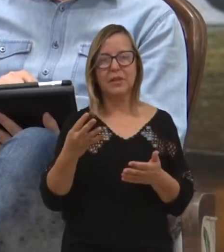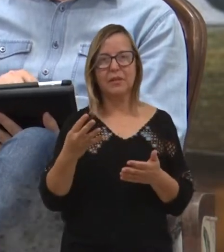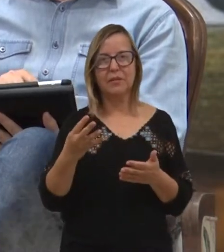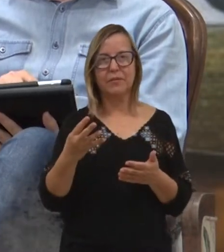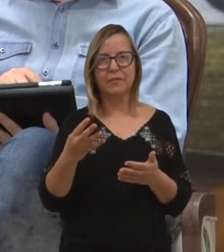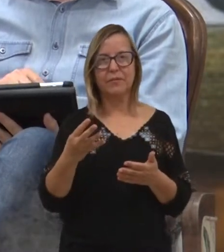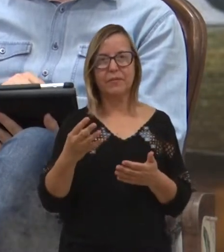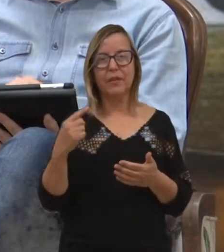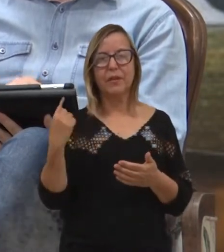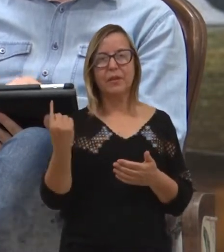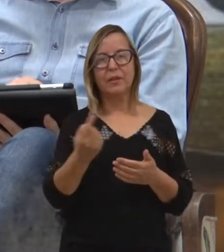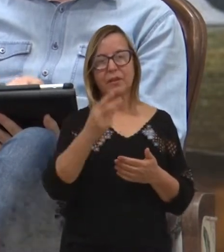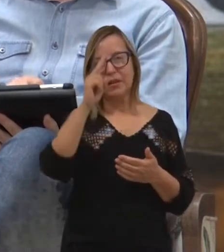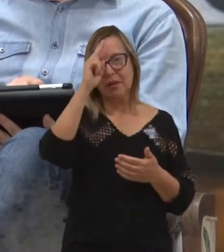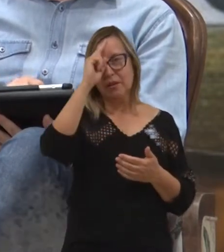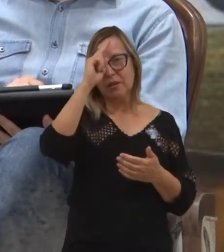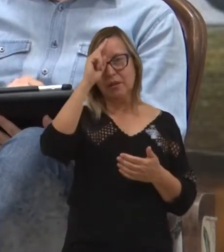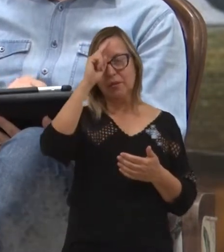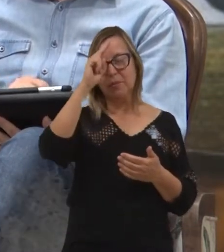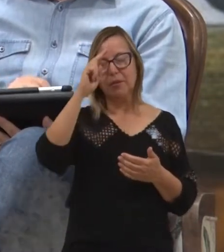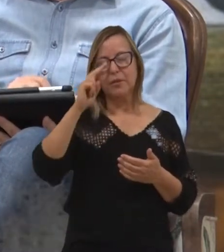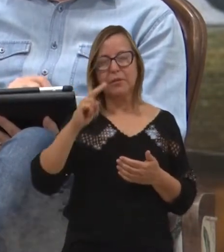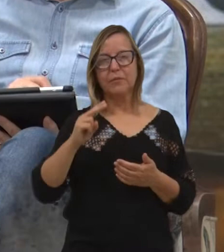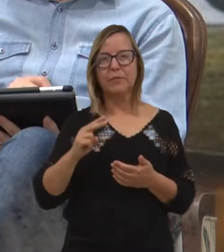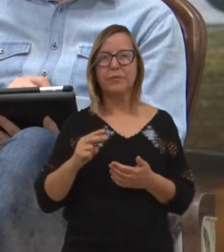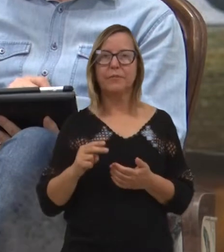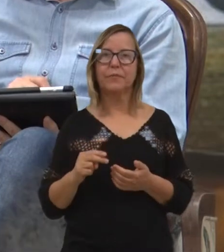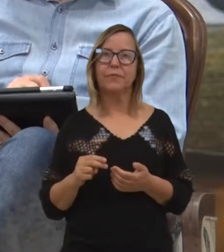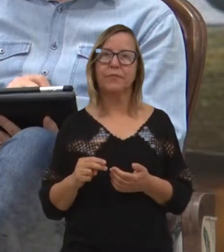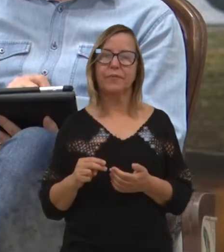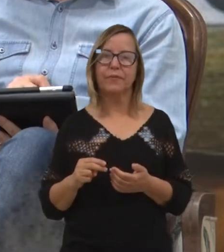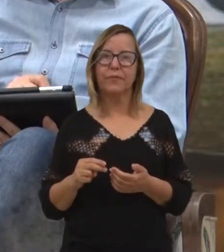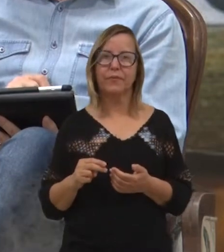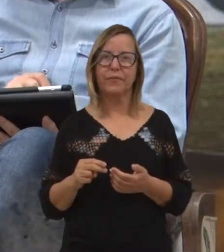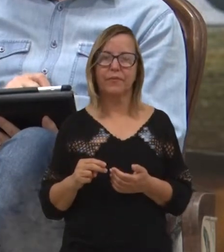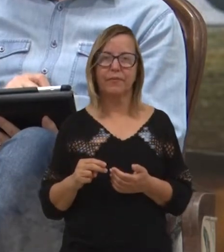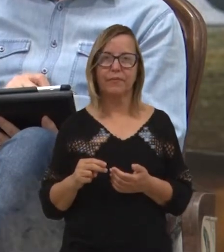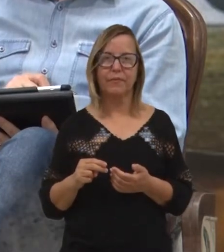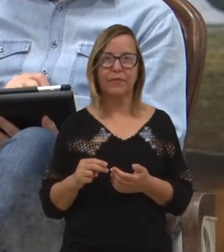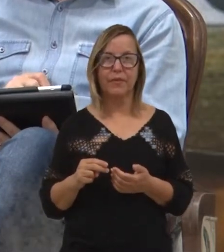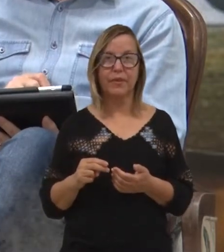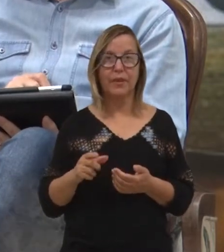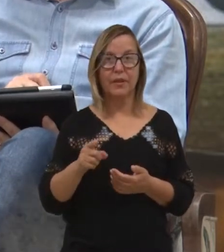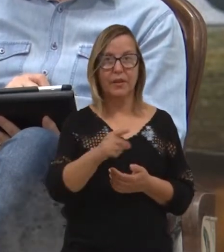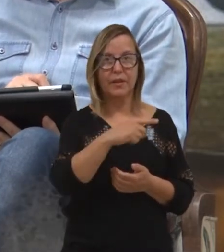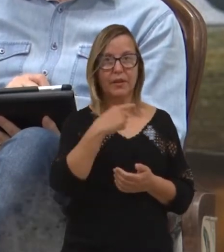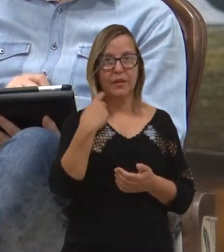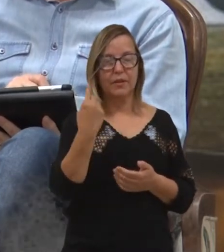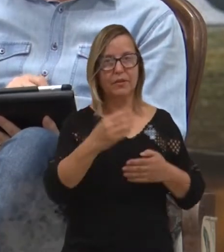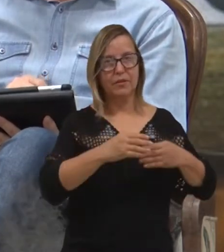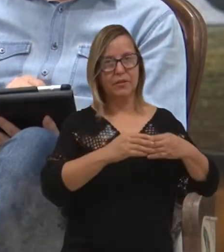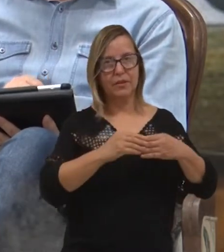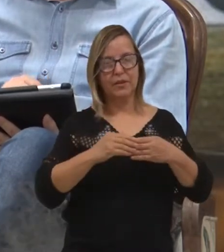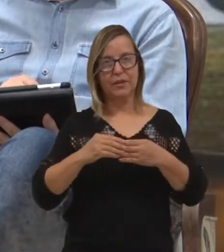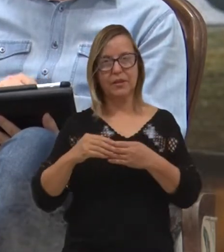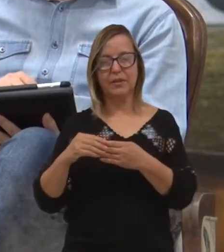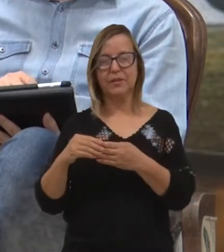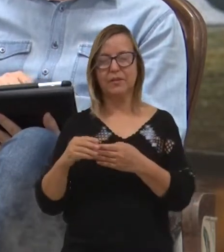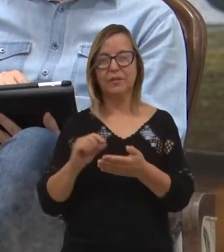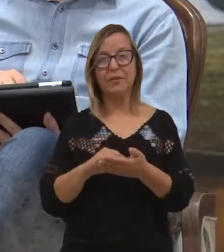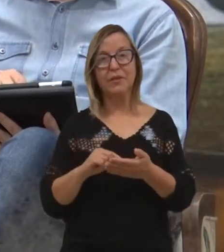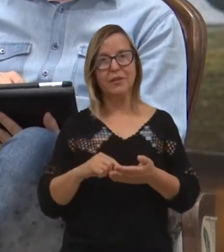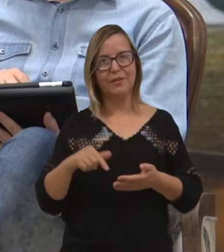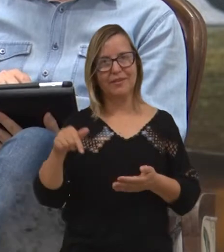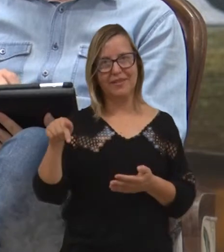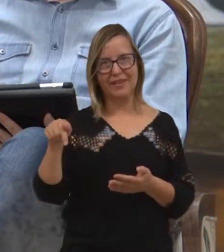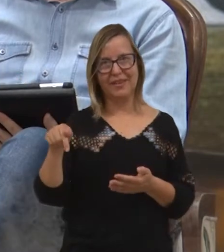que nós relembramos aqui, porque falamos da vez passada, que vai nos dirigir a 1 Coríntios capítulo 4, versículo